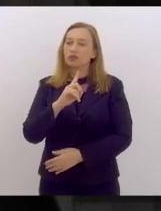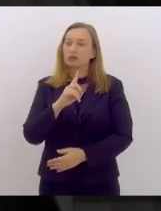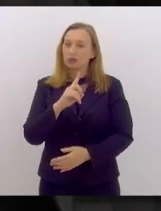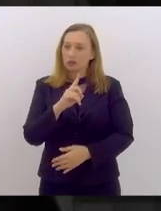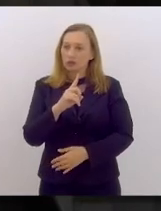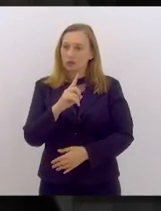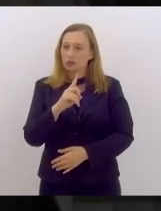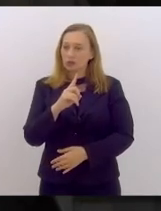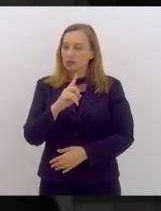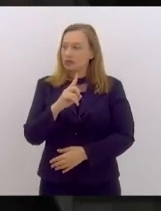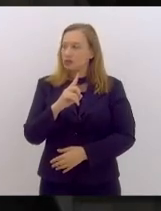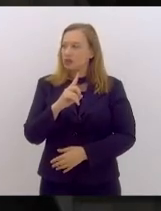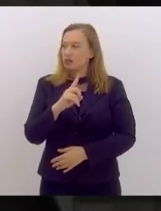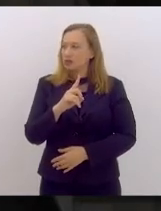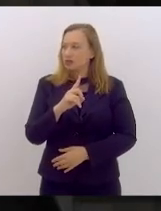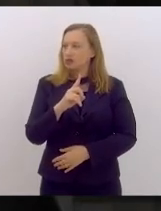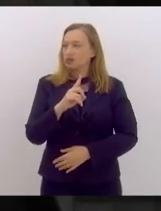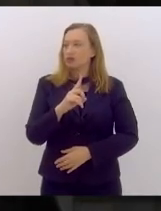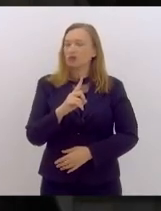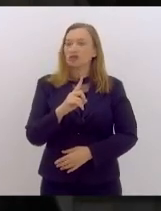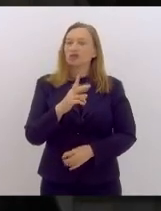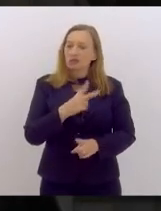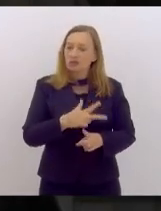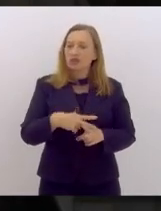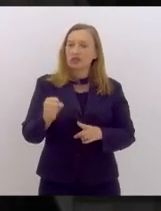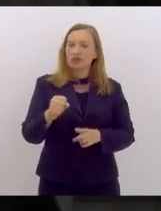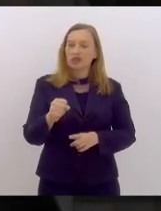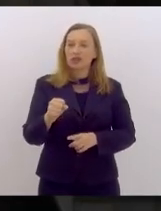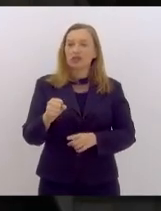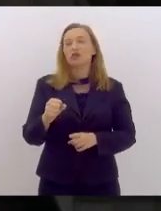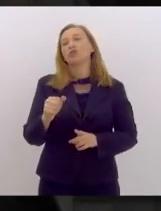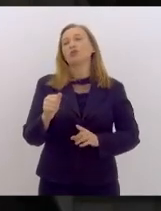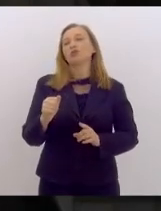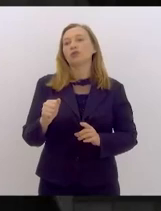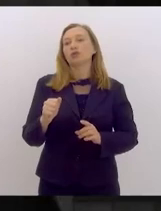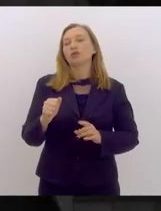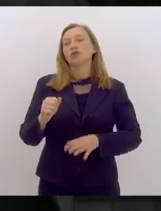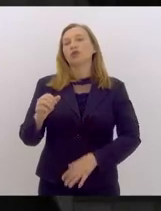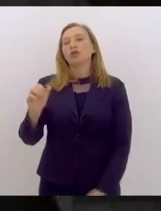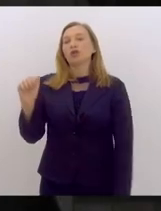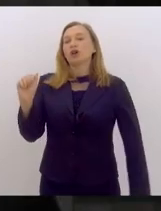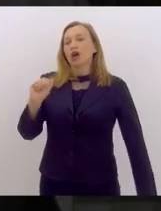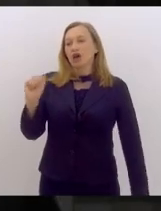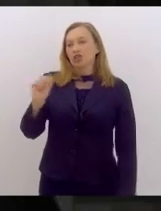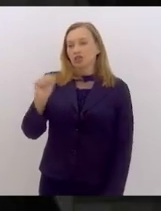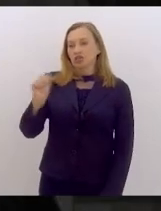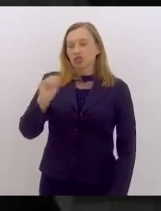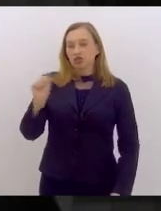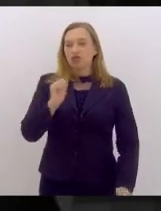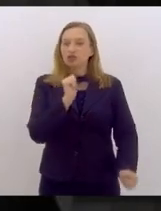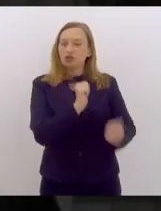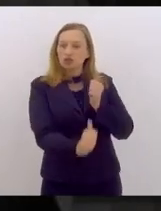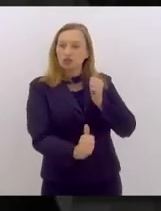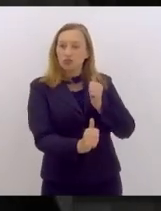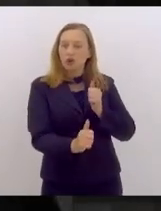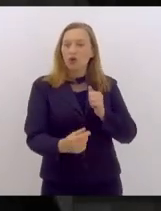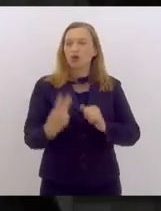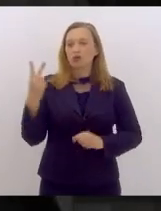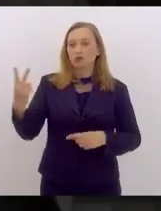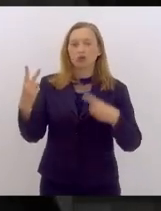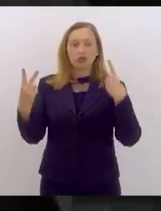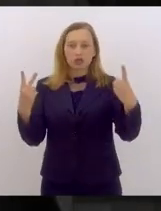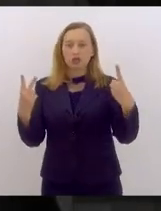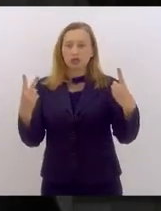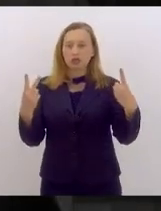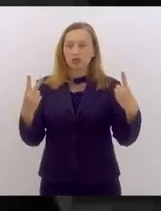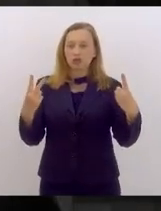o time argentino velhos por 2 a 1 e se classificou